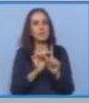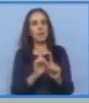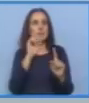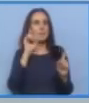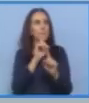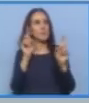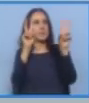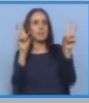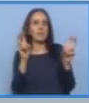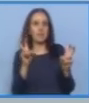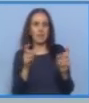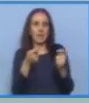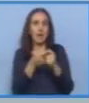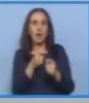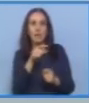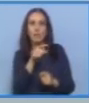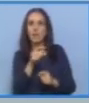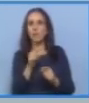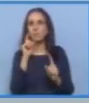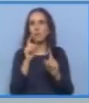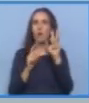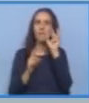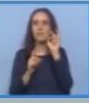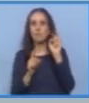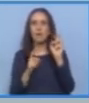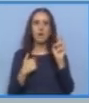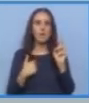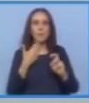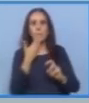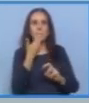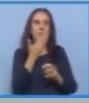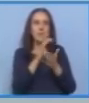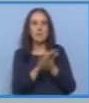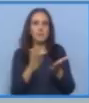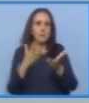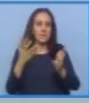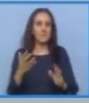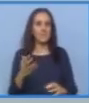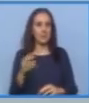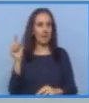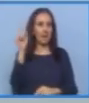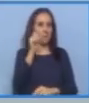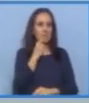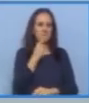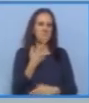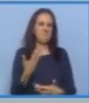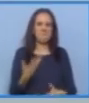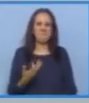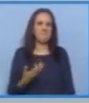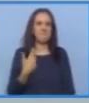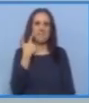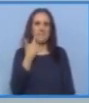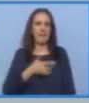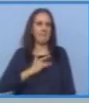dos casais, que foi quando ouvimos aquela música que eu te pedi em casamento. Há quem use isso. Hoje em dia já é, se calhar,